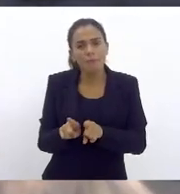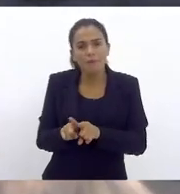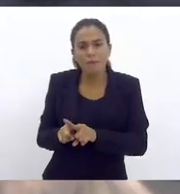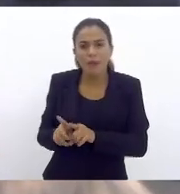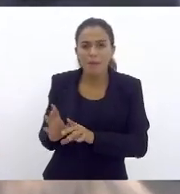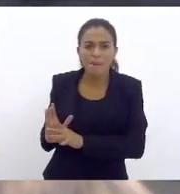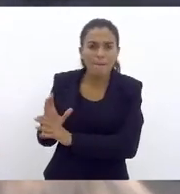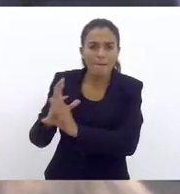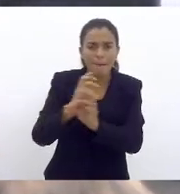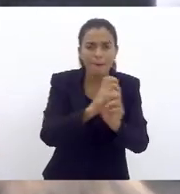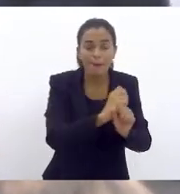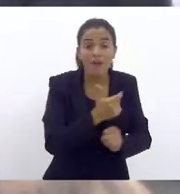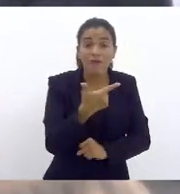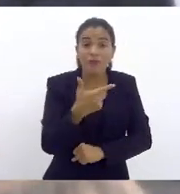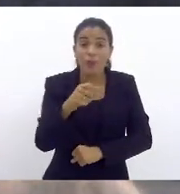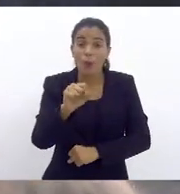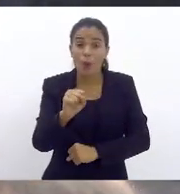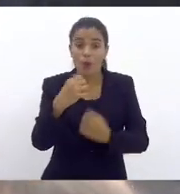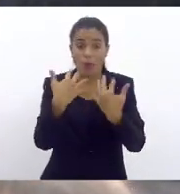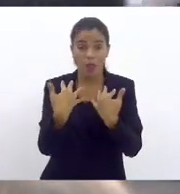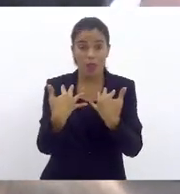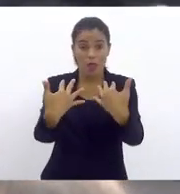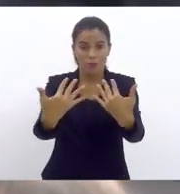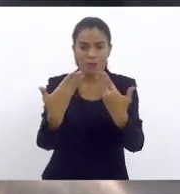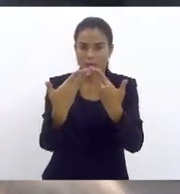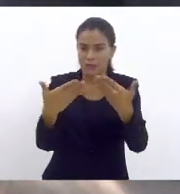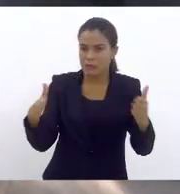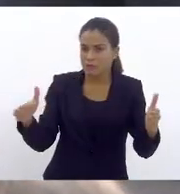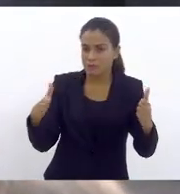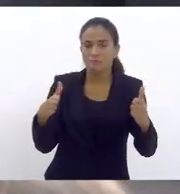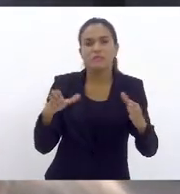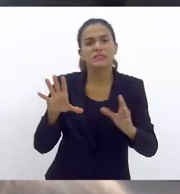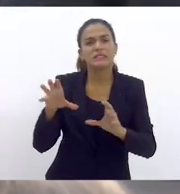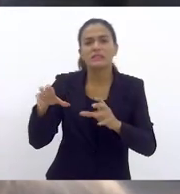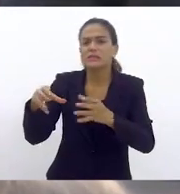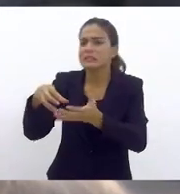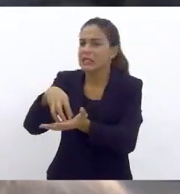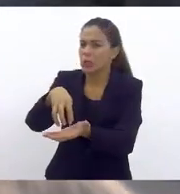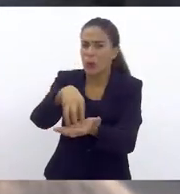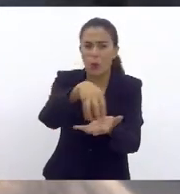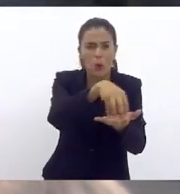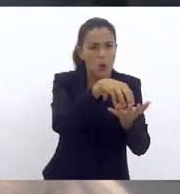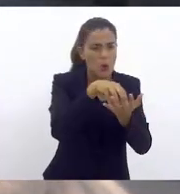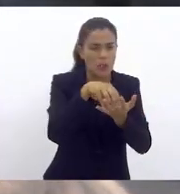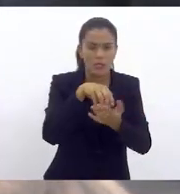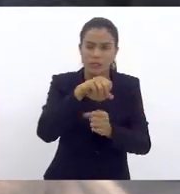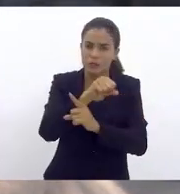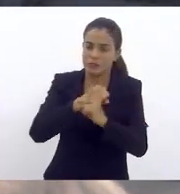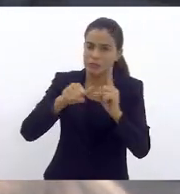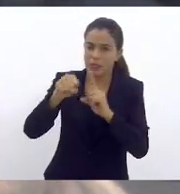audiências públicas todos os setores da sociedade